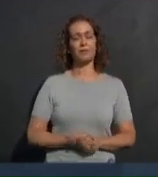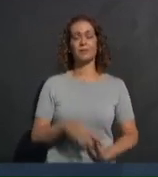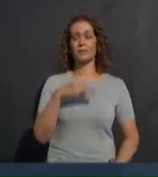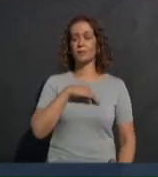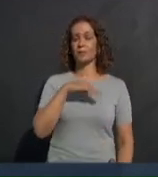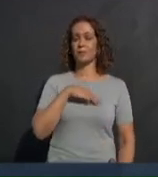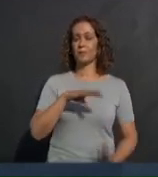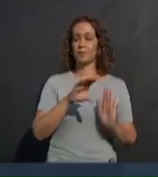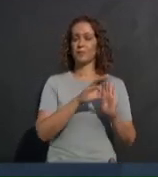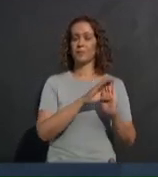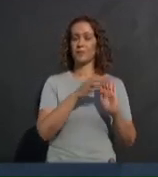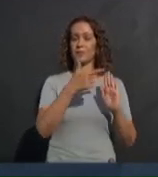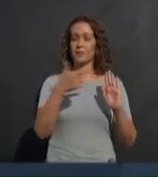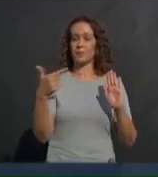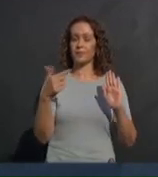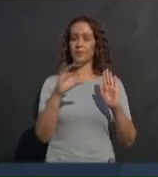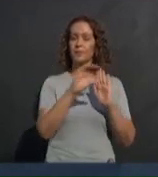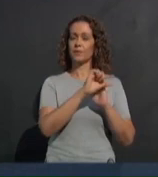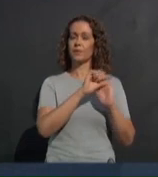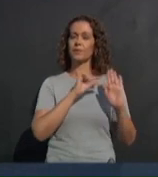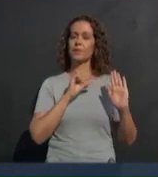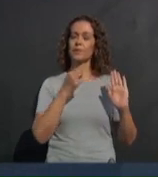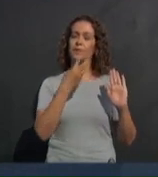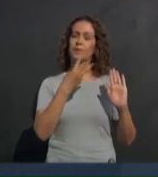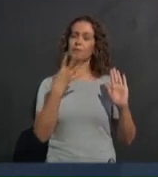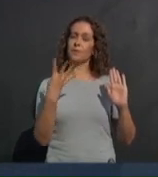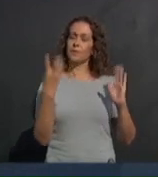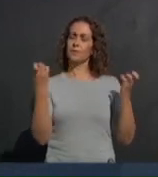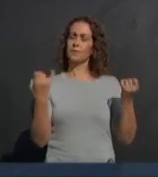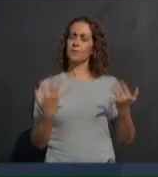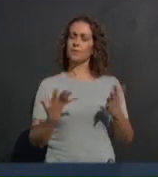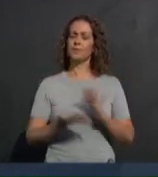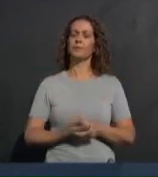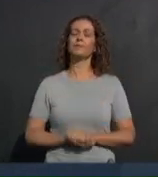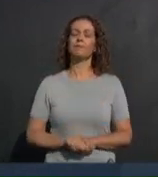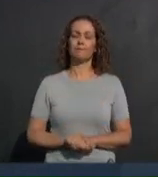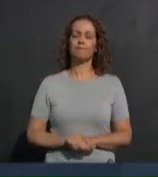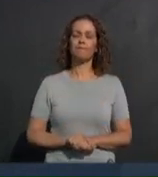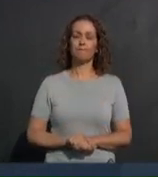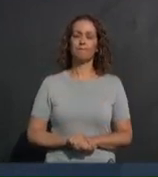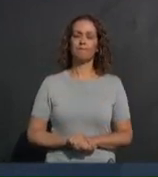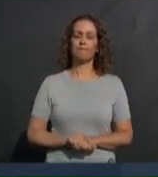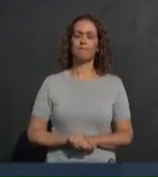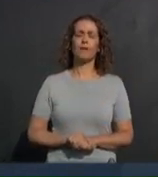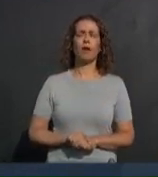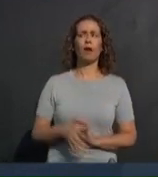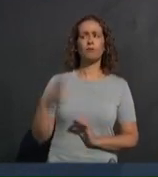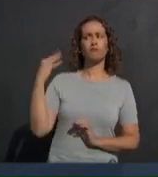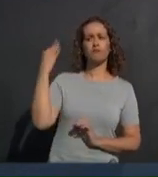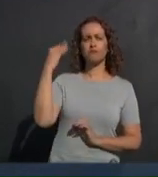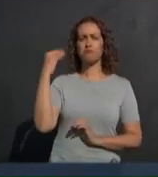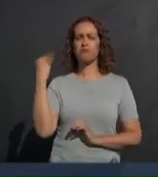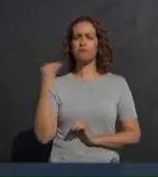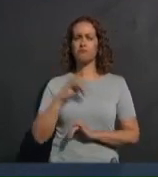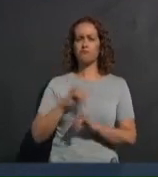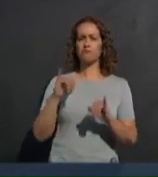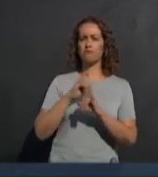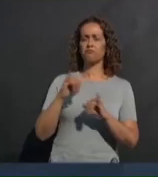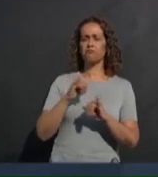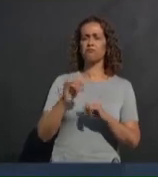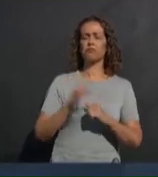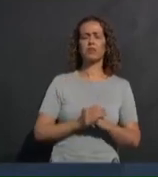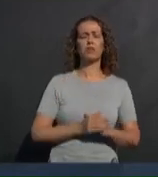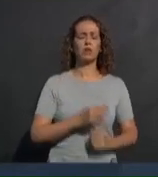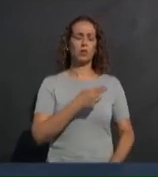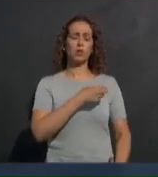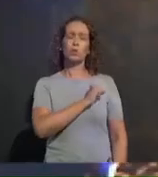Mateus 22, 34, que diz assim: ao ouvir dizer que Jesus havia deixado os saduceus sem